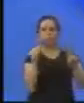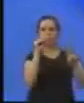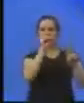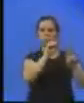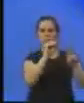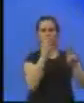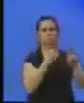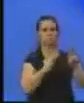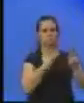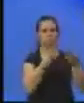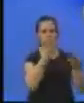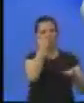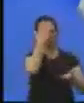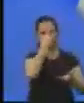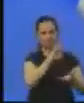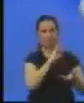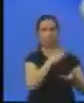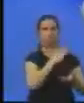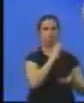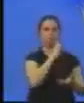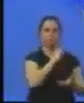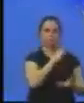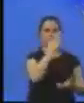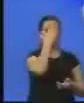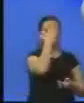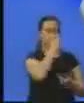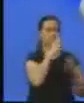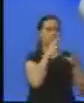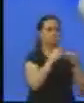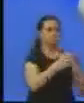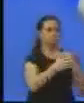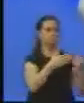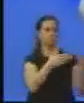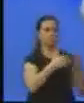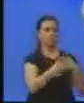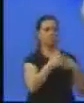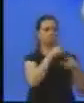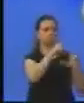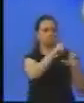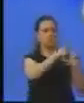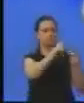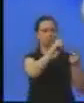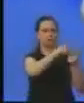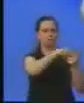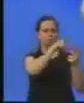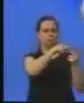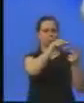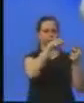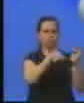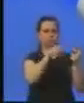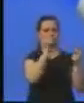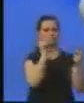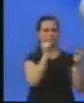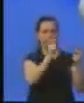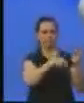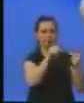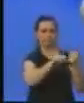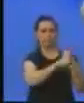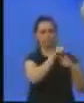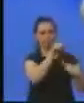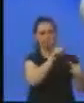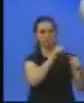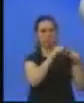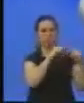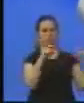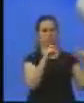uma regra para raiz. Mas eu sei que toda raiz pode virar um expoente fracionário. Então, é isso que nós vamos